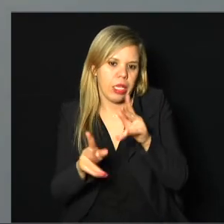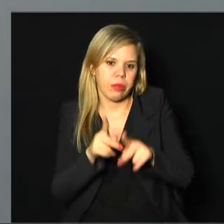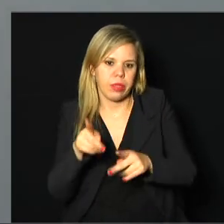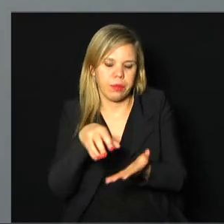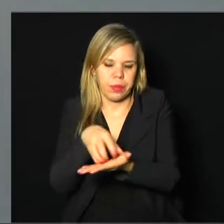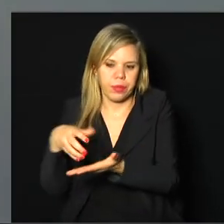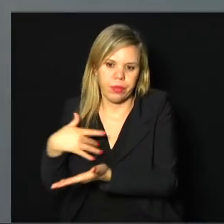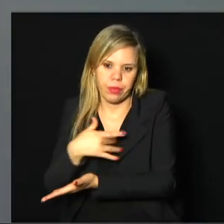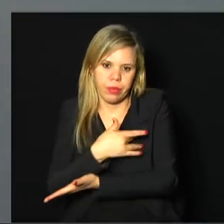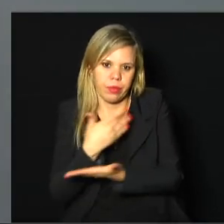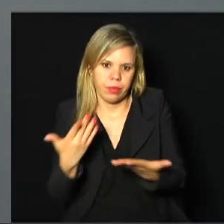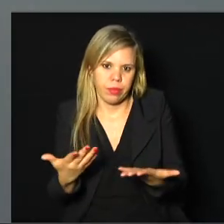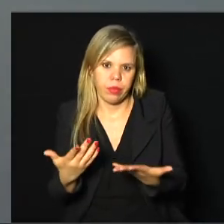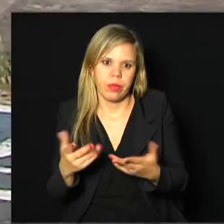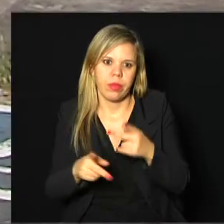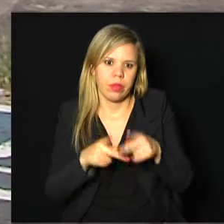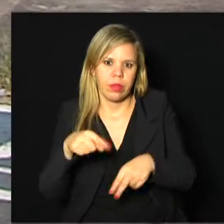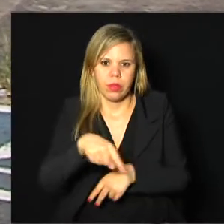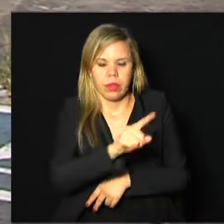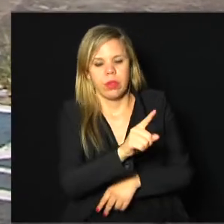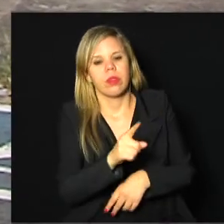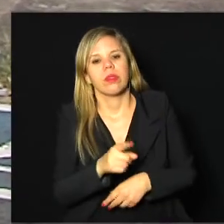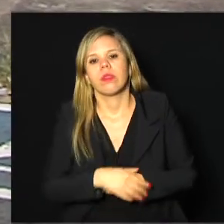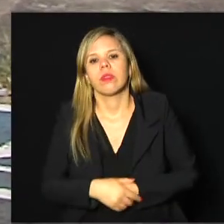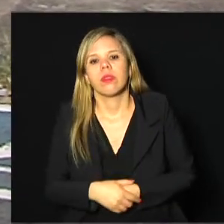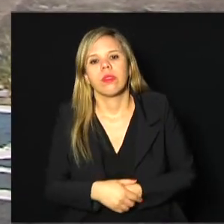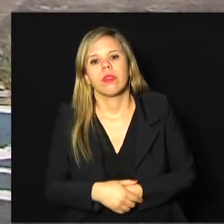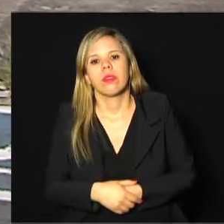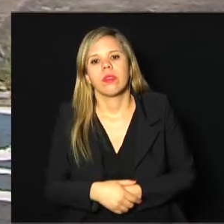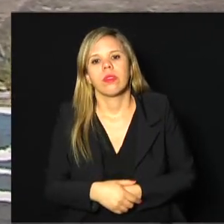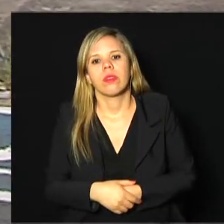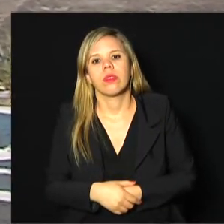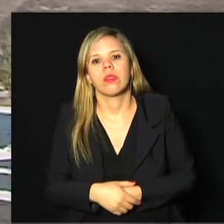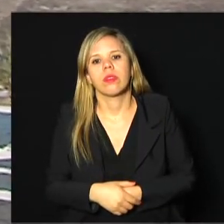disponível nas unidades básicas, então basta as pessoas irem até lá